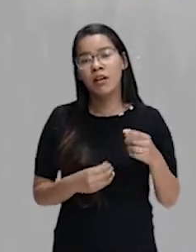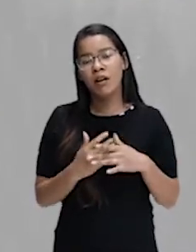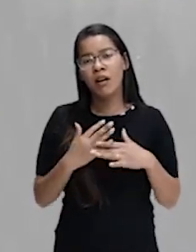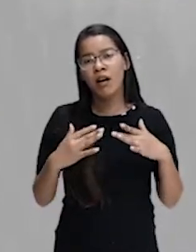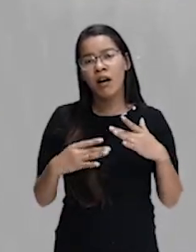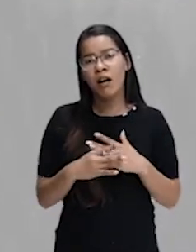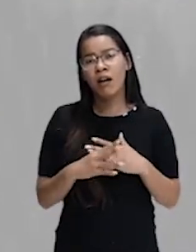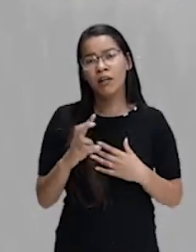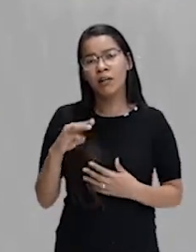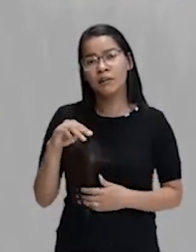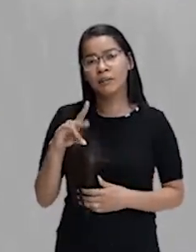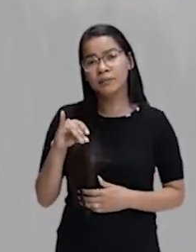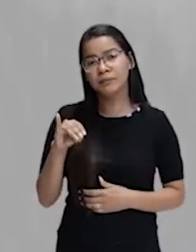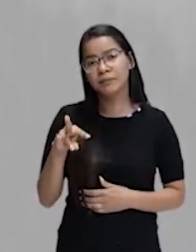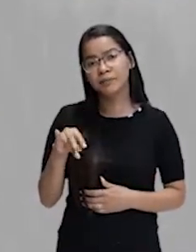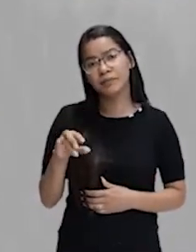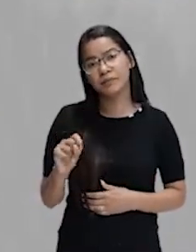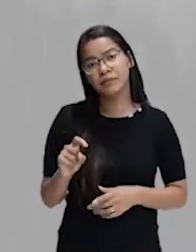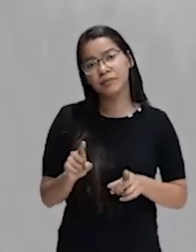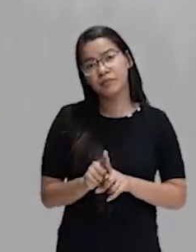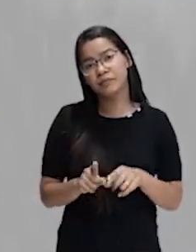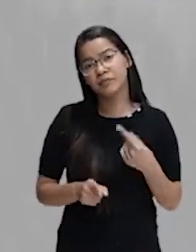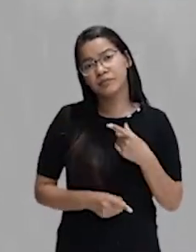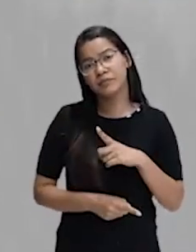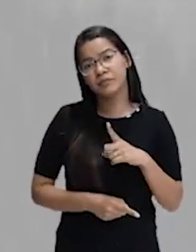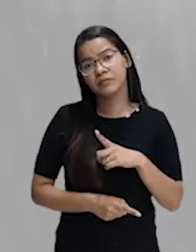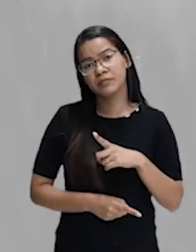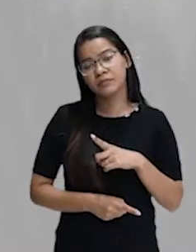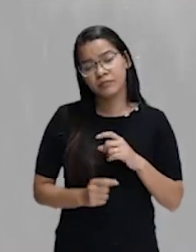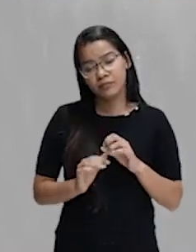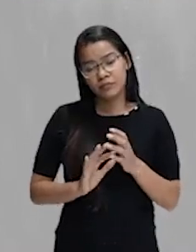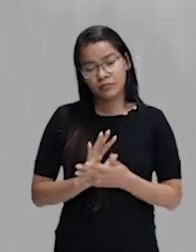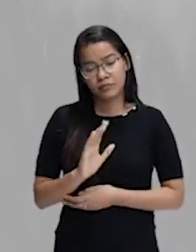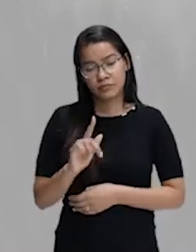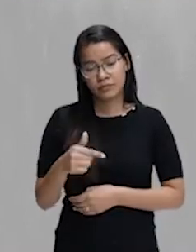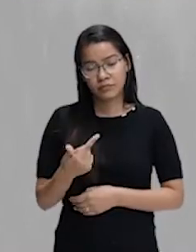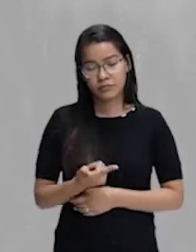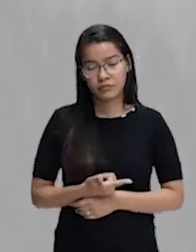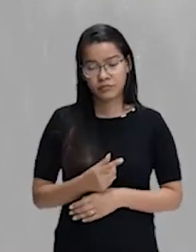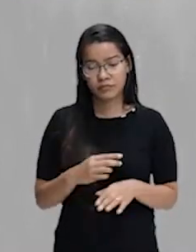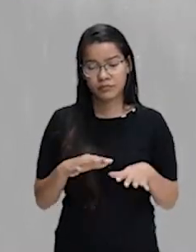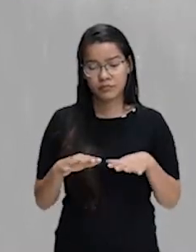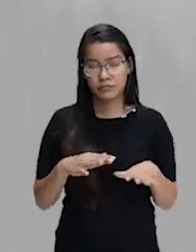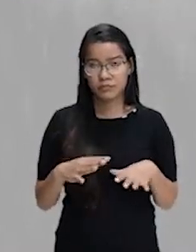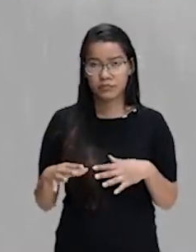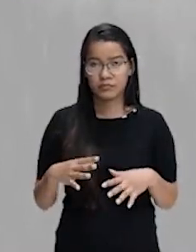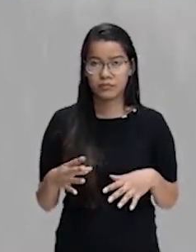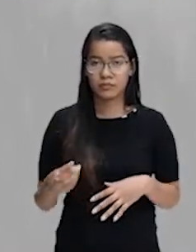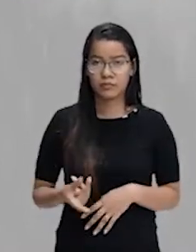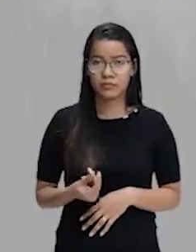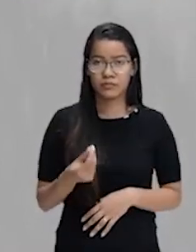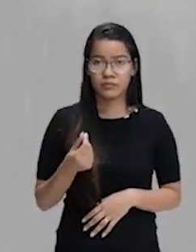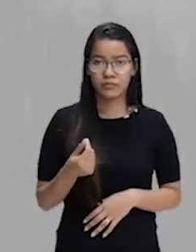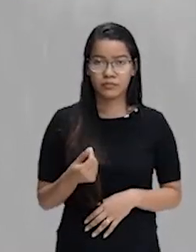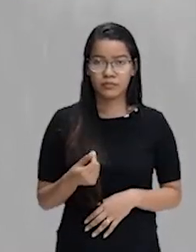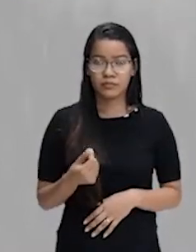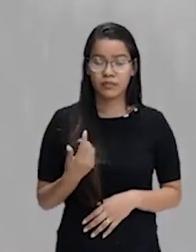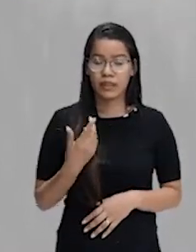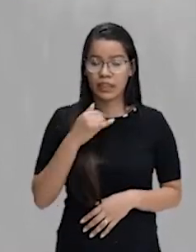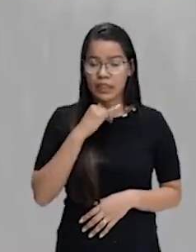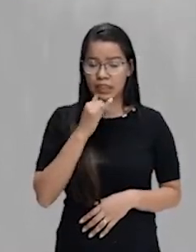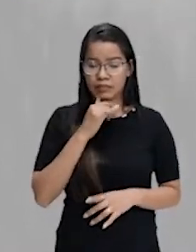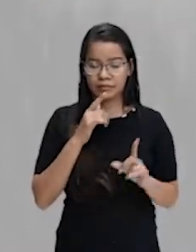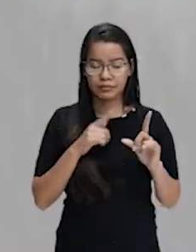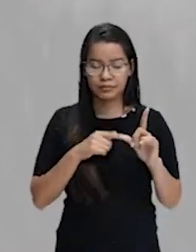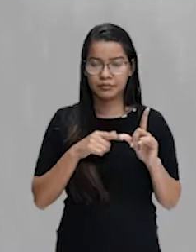cidades medievais. Nós temos o surgimento também de outros mecanismos financeiros, como a letra de câmbio,